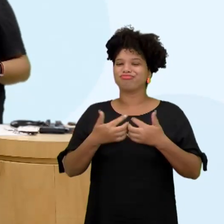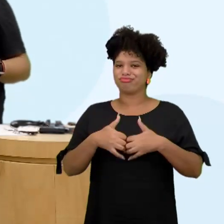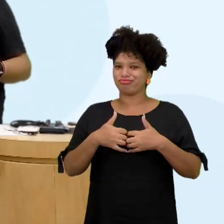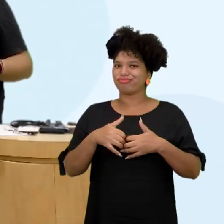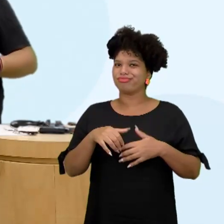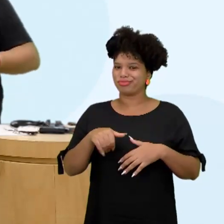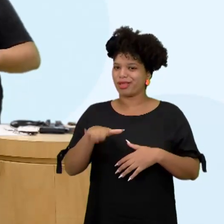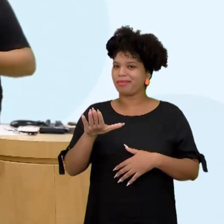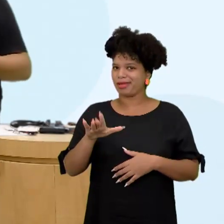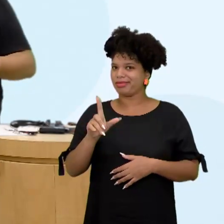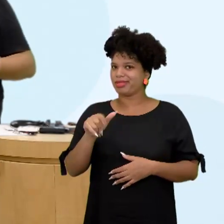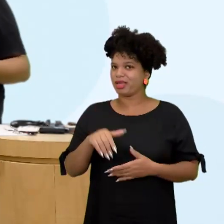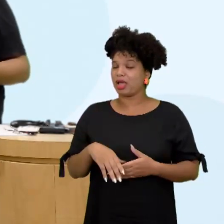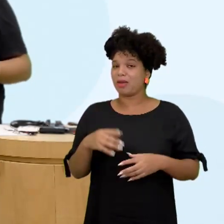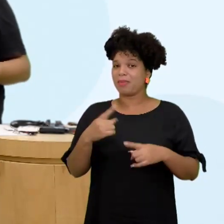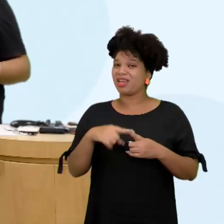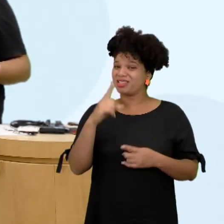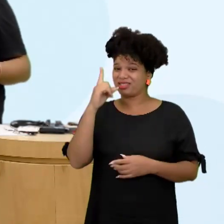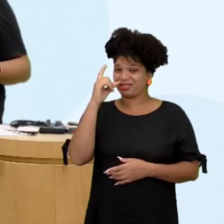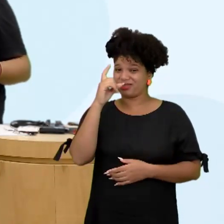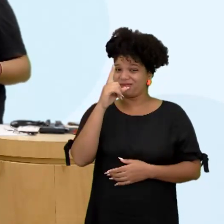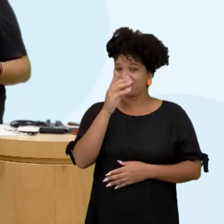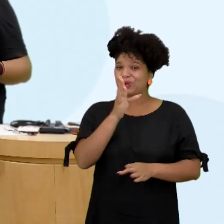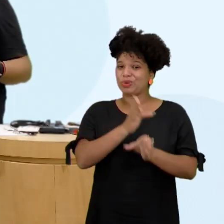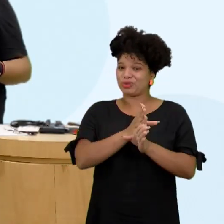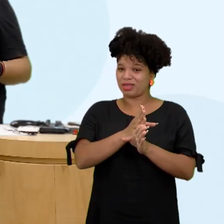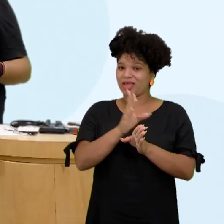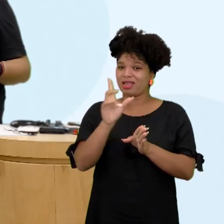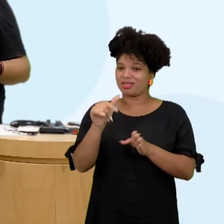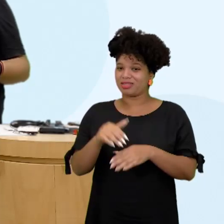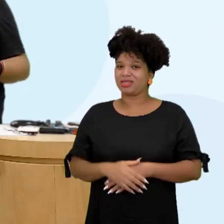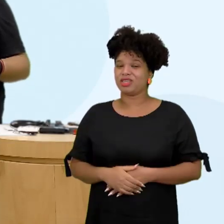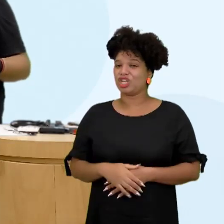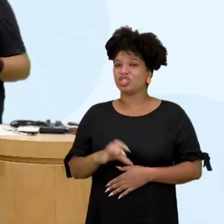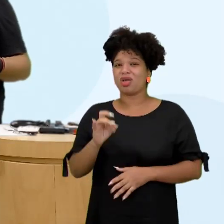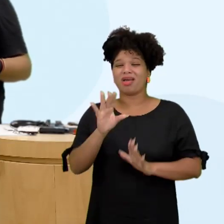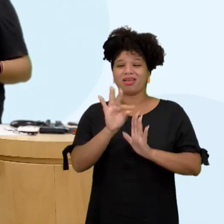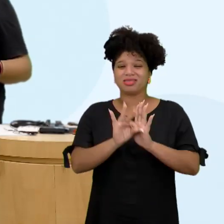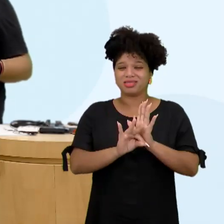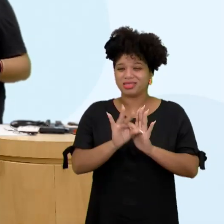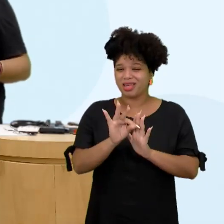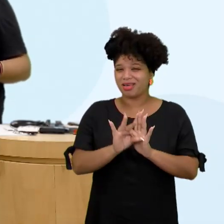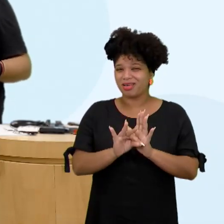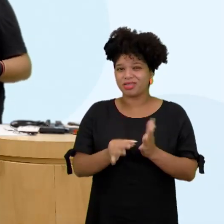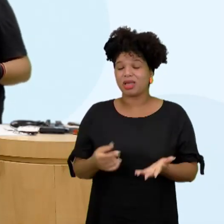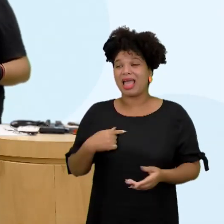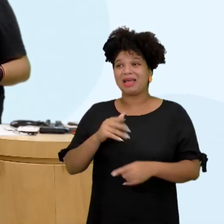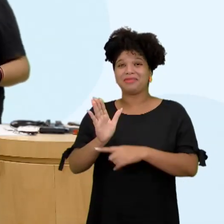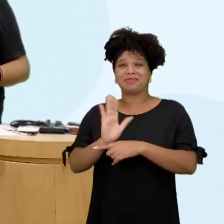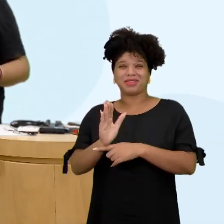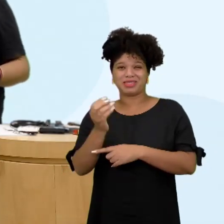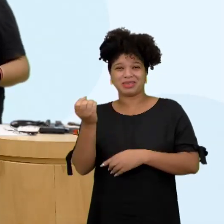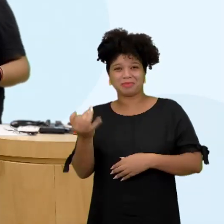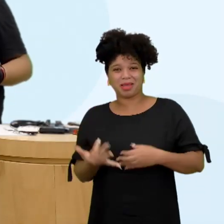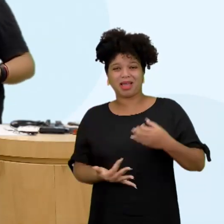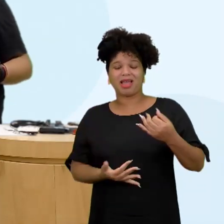complicado. Primeiro, é muito difícil achar, tá? Você só vai achar em textos. Os únicos vídeos que eu achei explicando componente por componente estavam